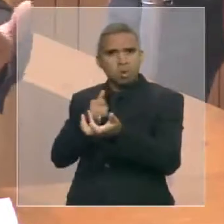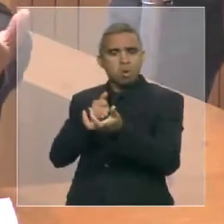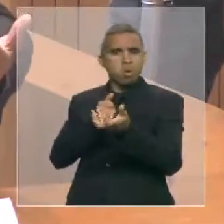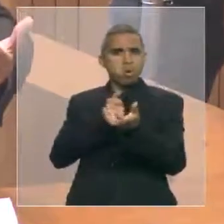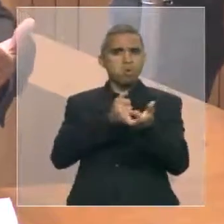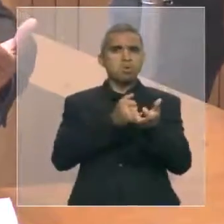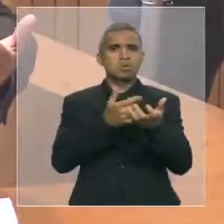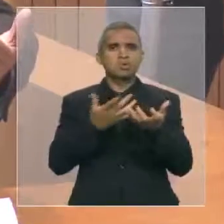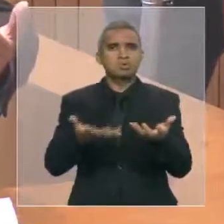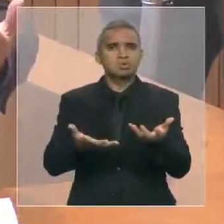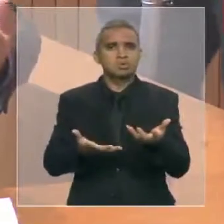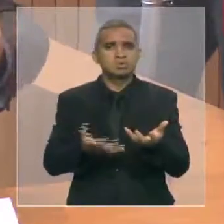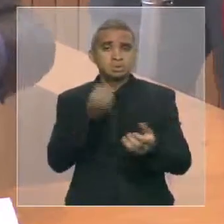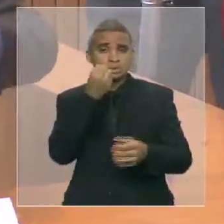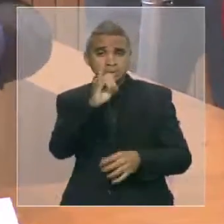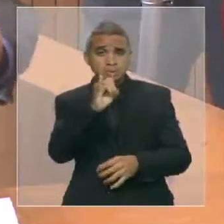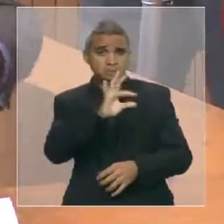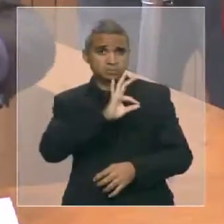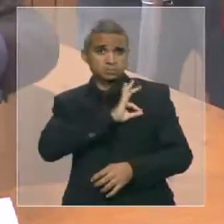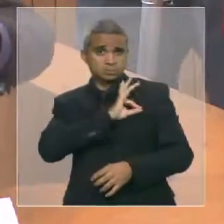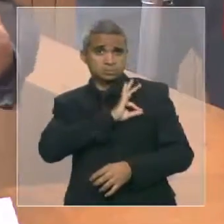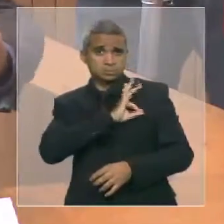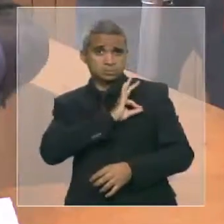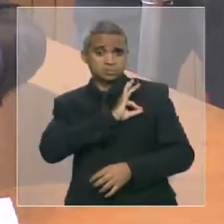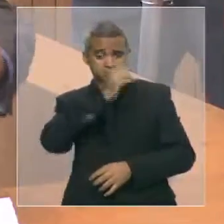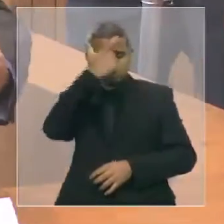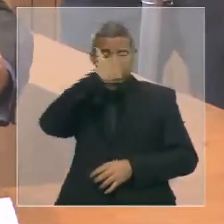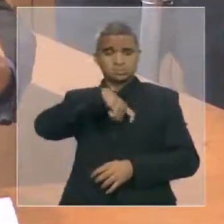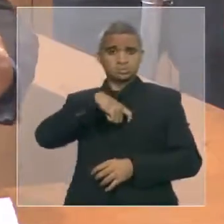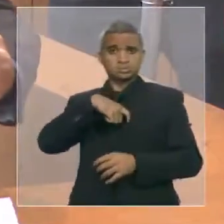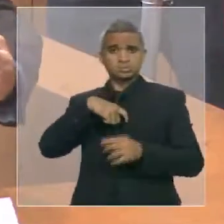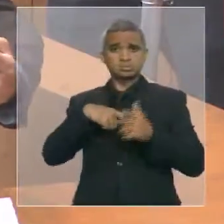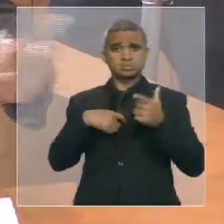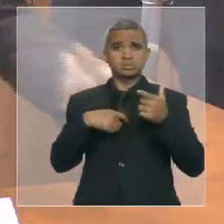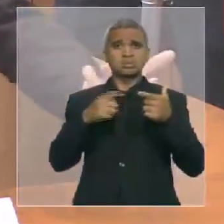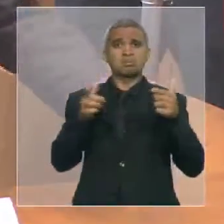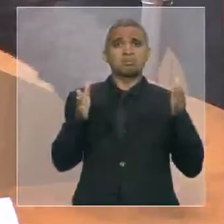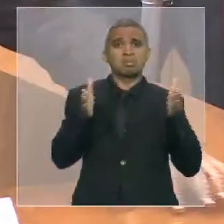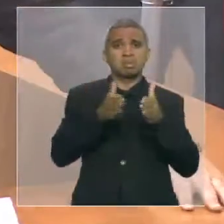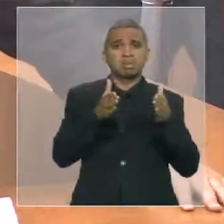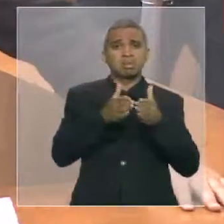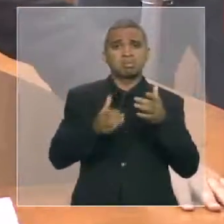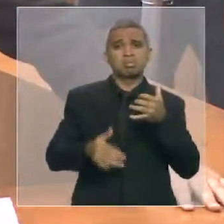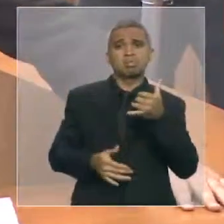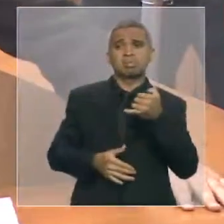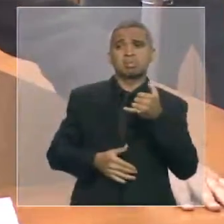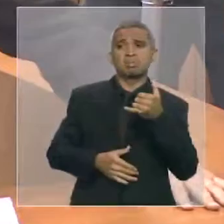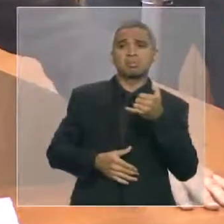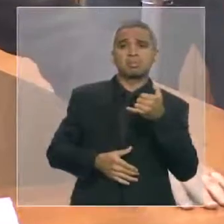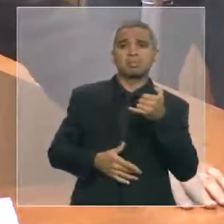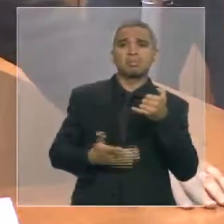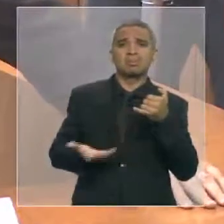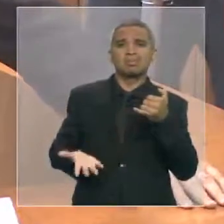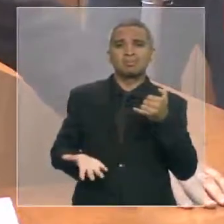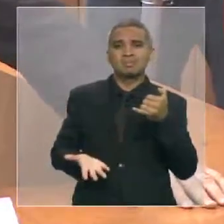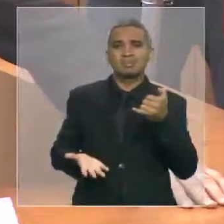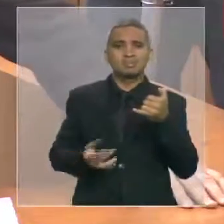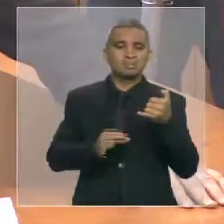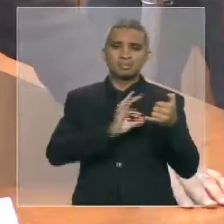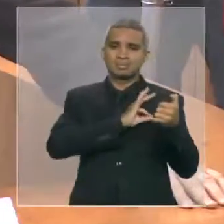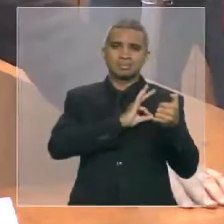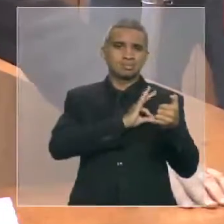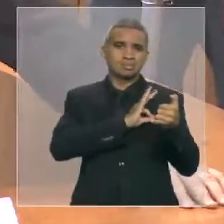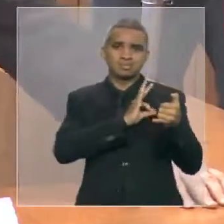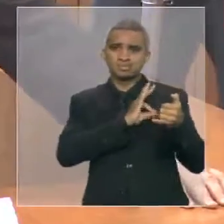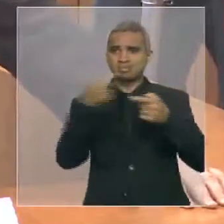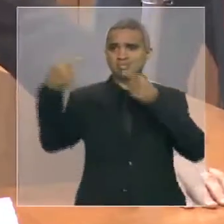o próprio policial não tiver uma condição de igual combate, é algo que o policial estará colocando sua vida